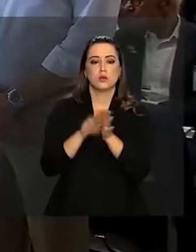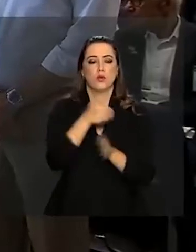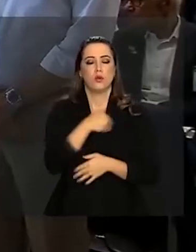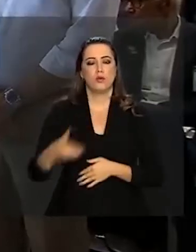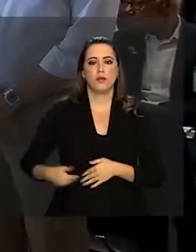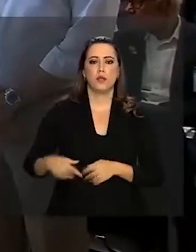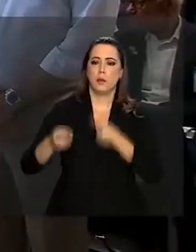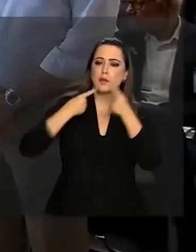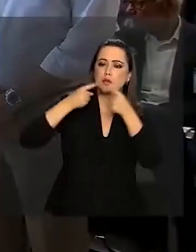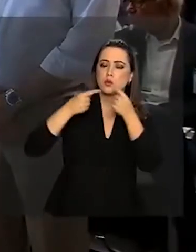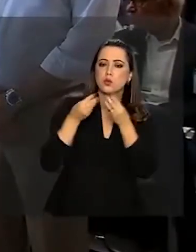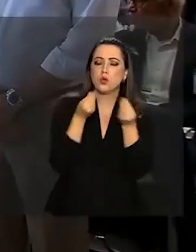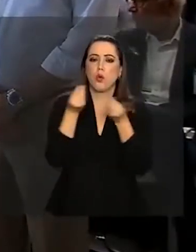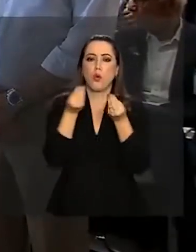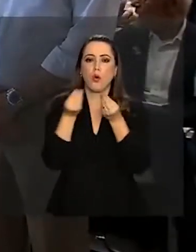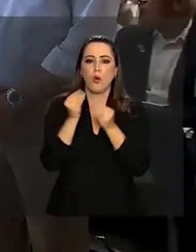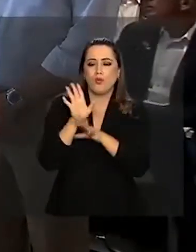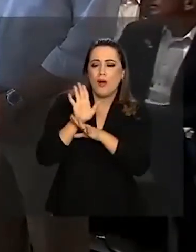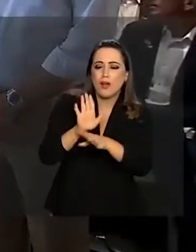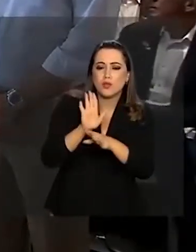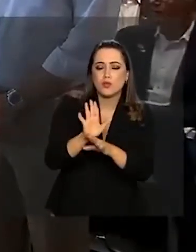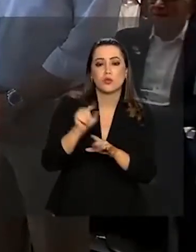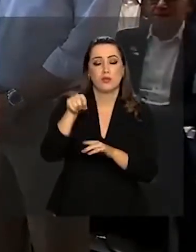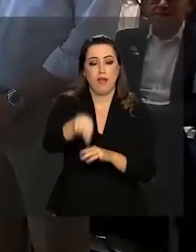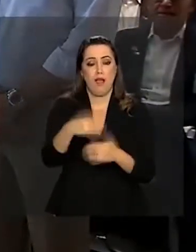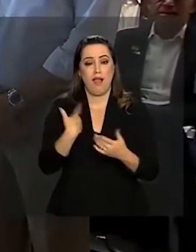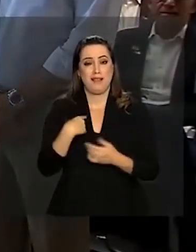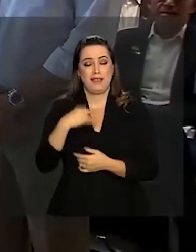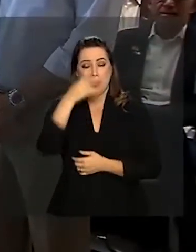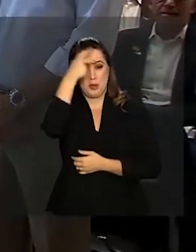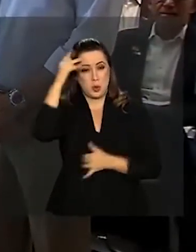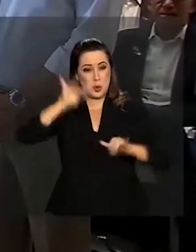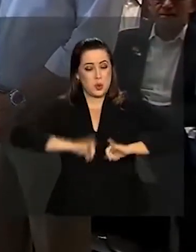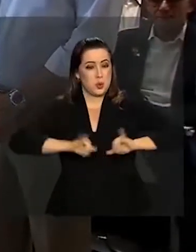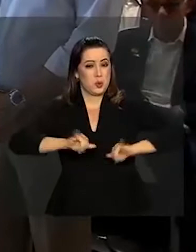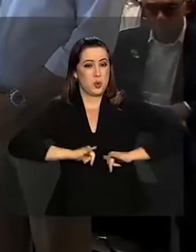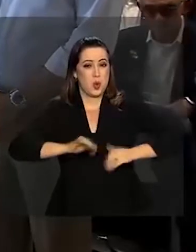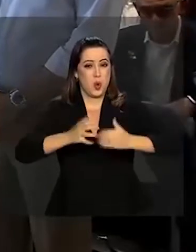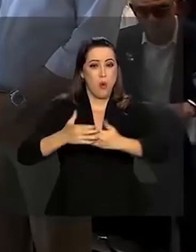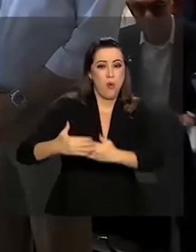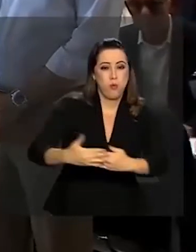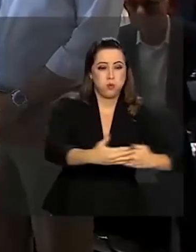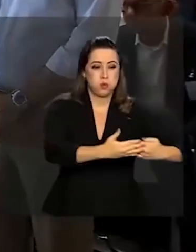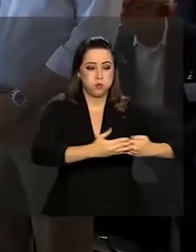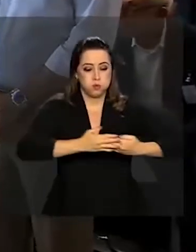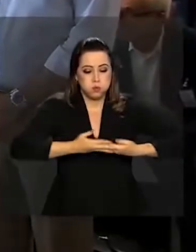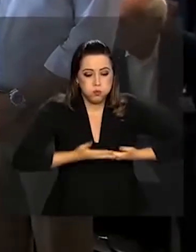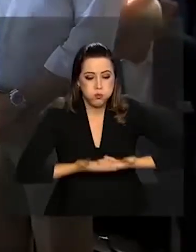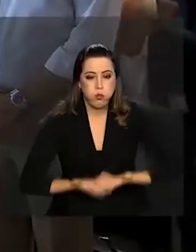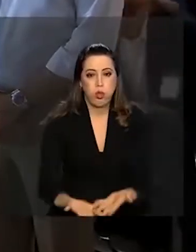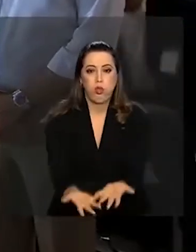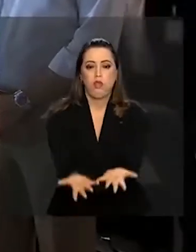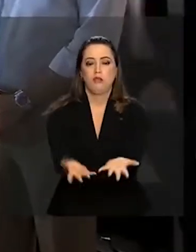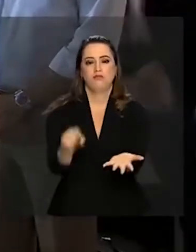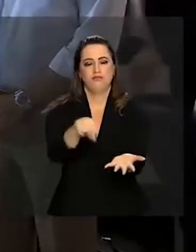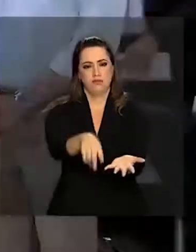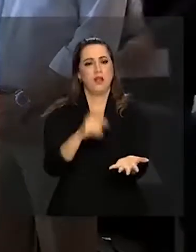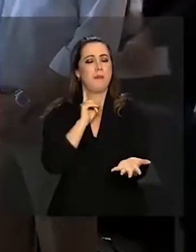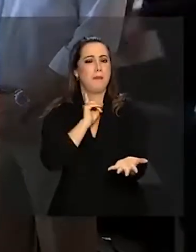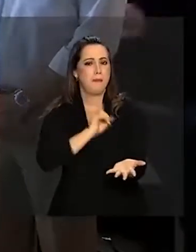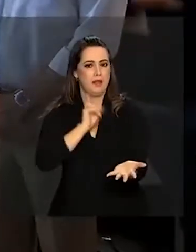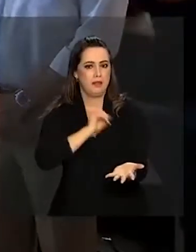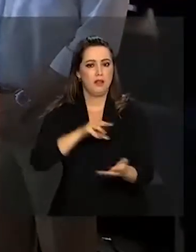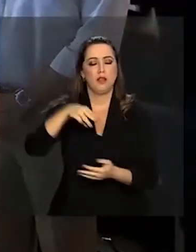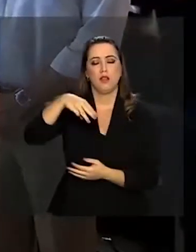e o texto publicado no diário oficial apresenta ainda quatro versos sugeridos pela equipe econômica do governo ajuda